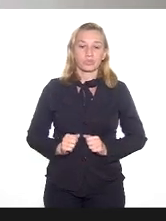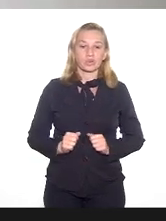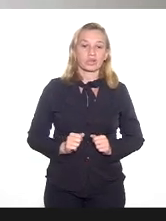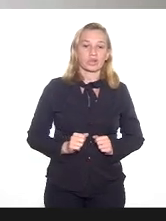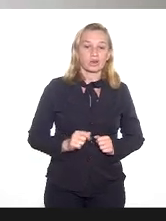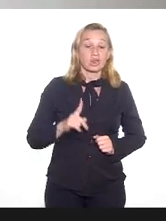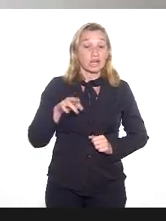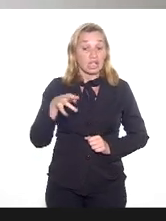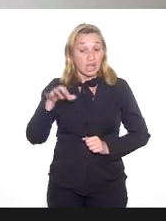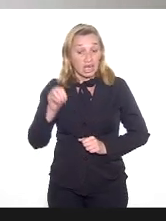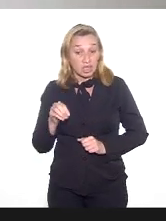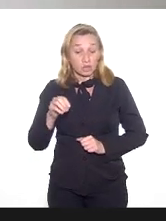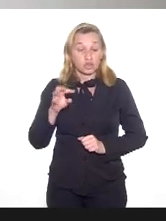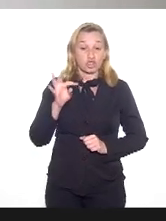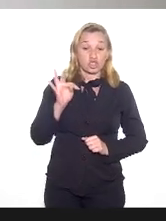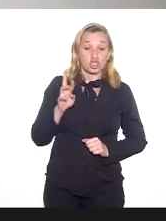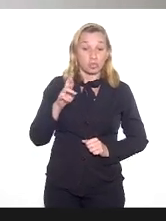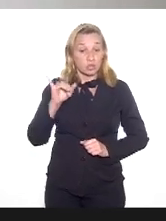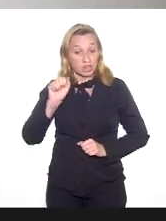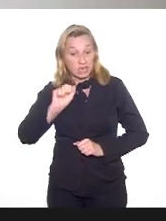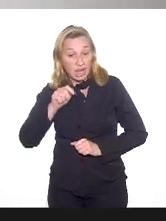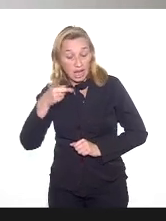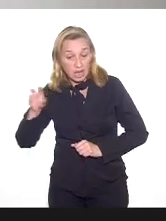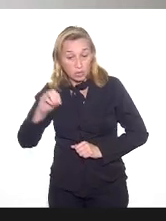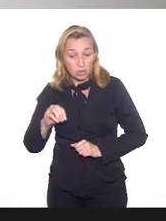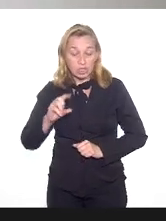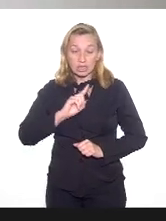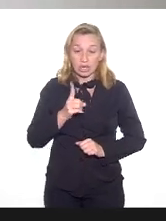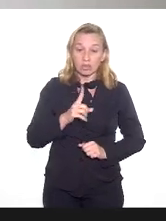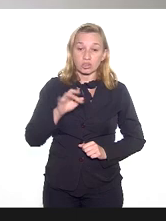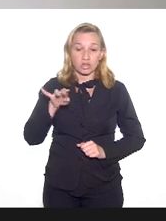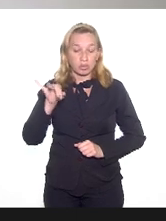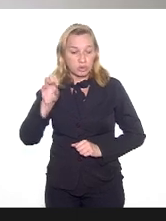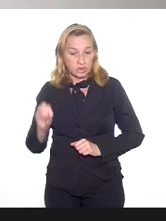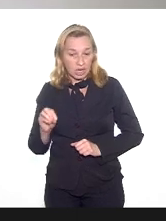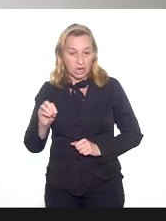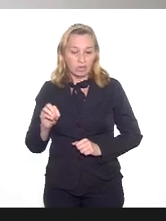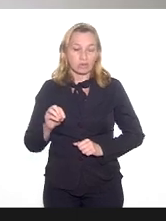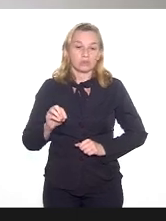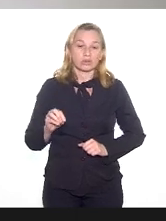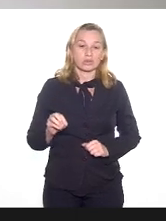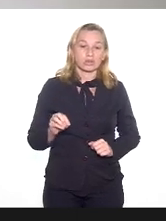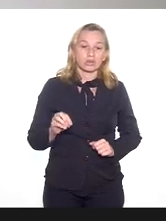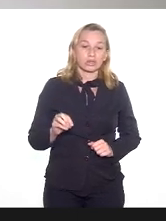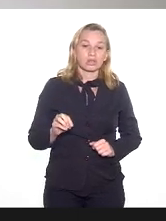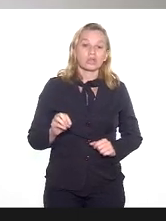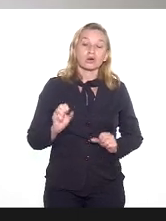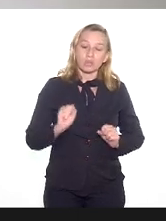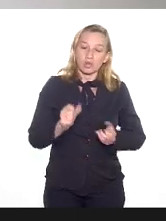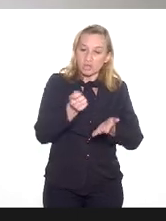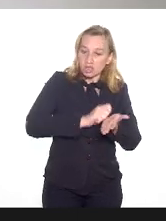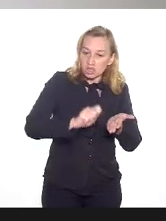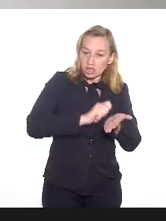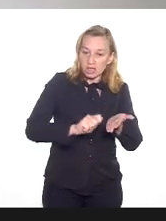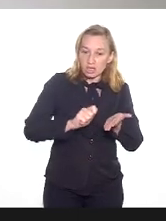créditos tributários e não tributários inscritos na dívida e não tributários e que venham a ser inscritos em dívida ativa do Estado do Rio de